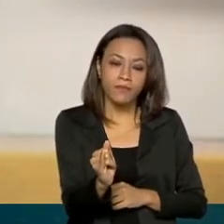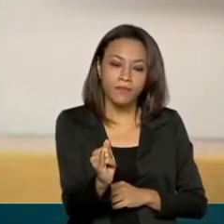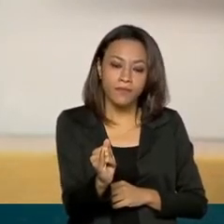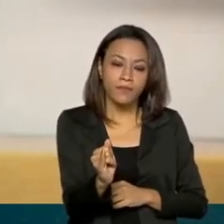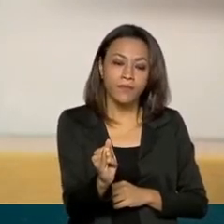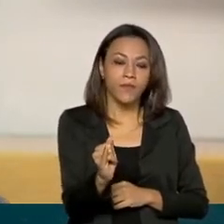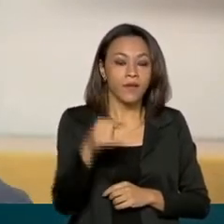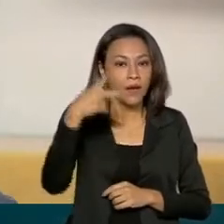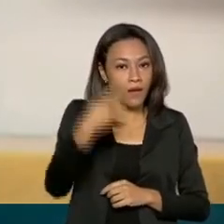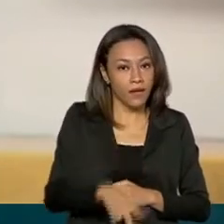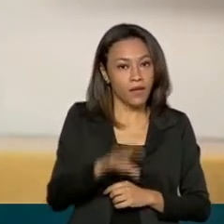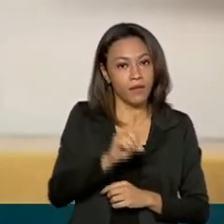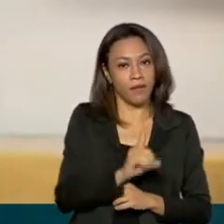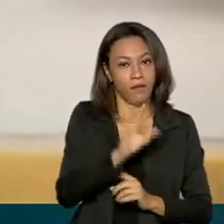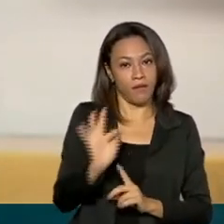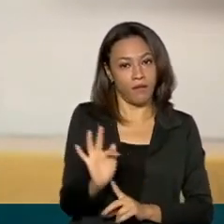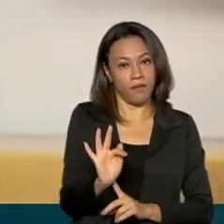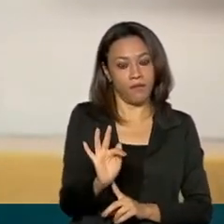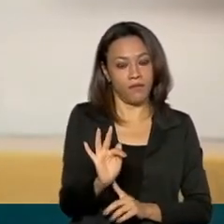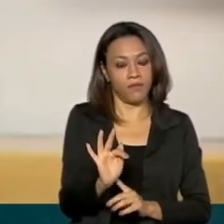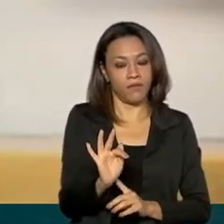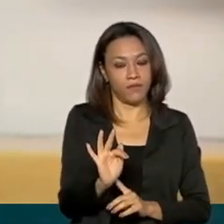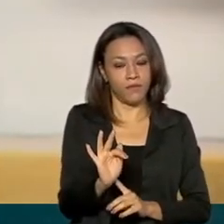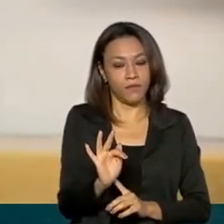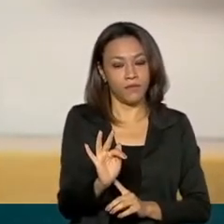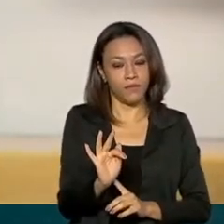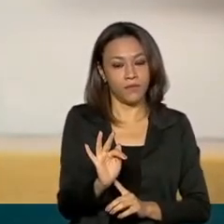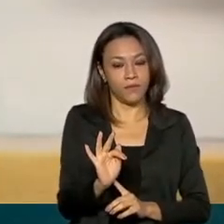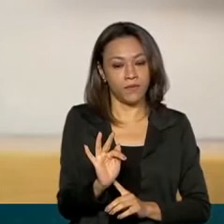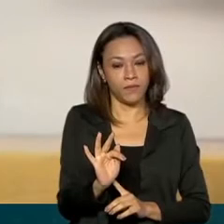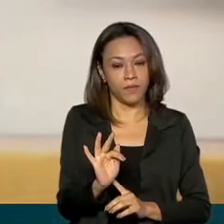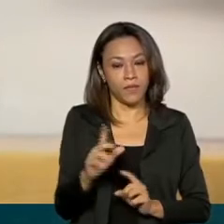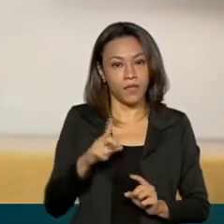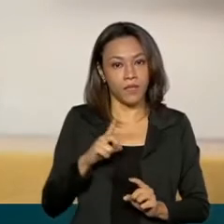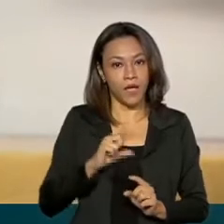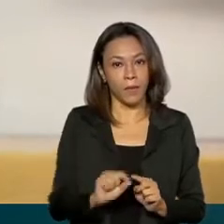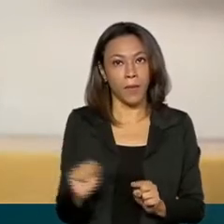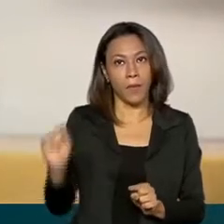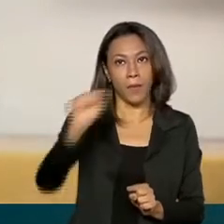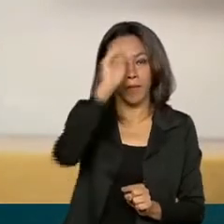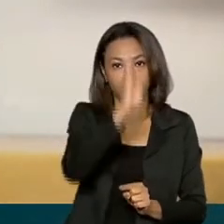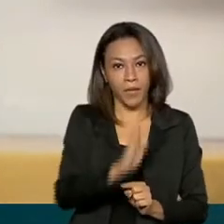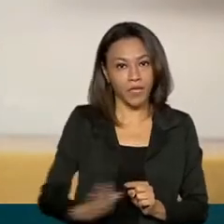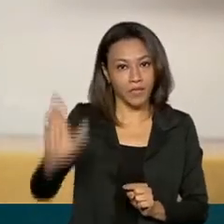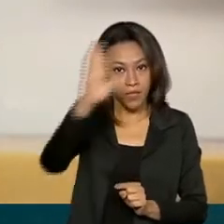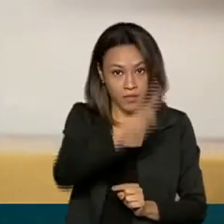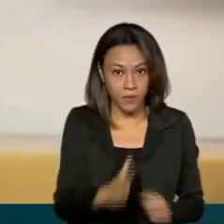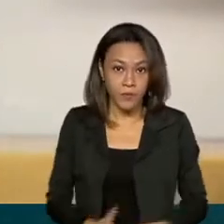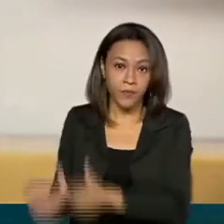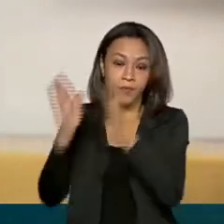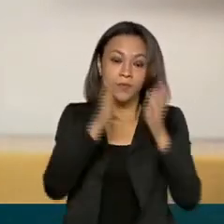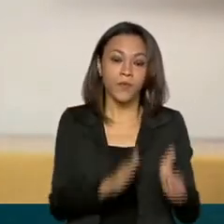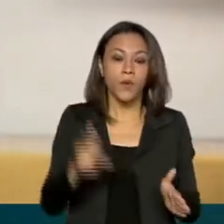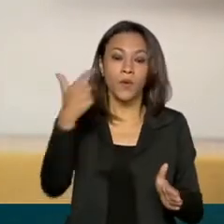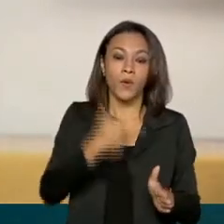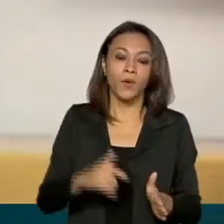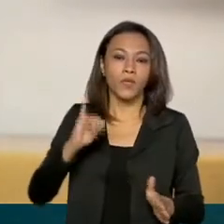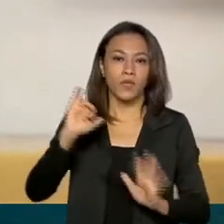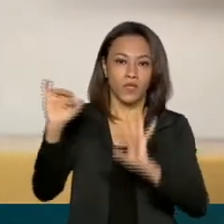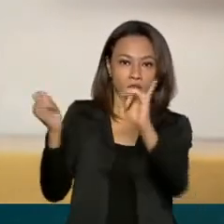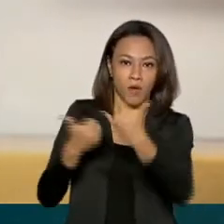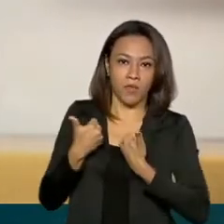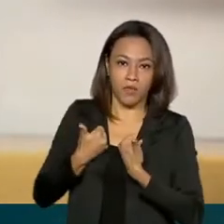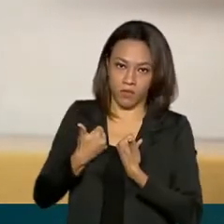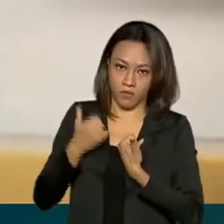mais no Distrito Federal e fixa com outro no Brasil todo. Além disso, o ministro também passou